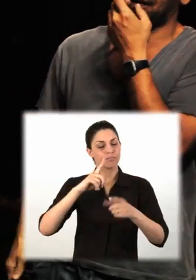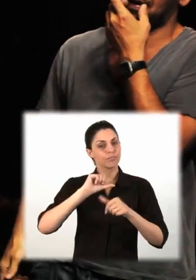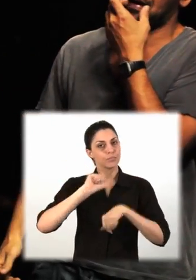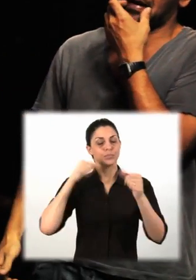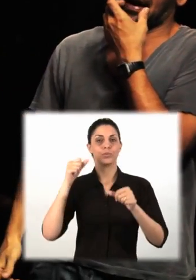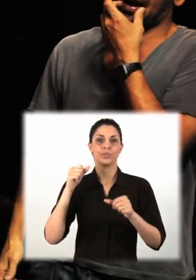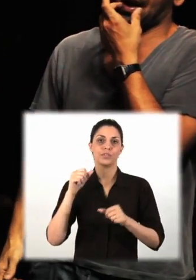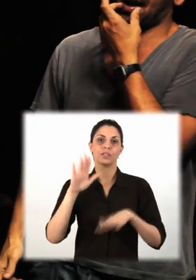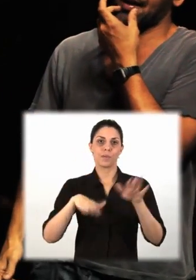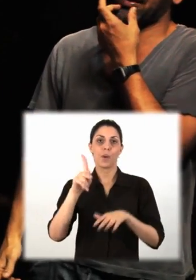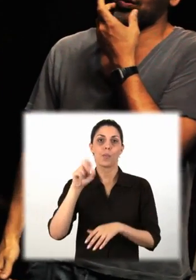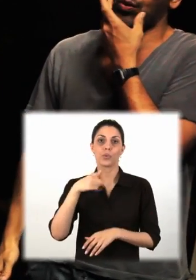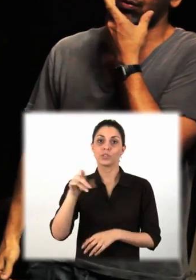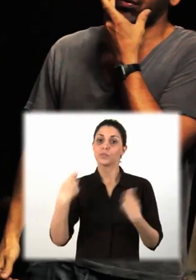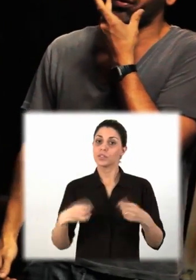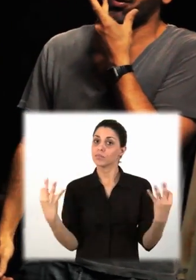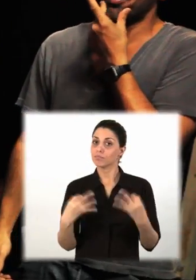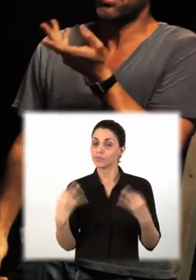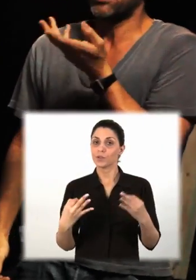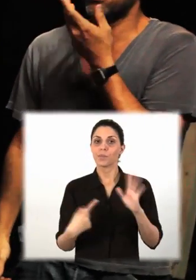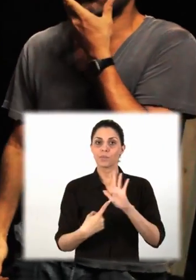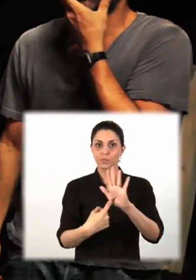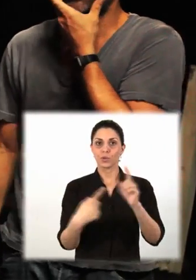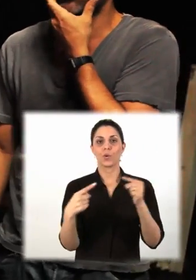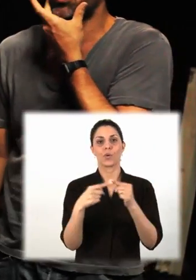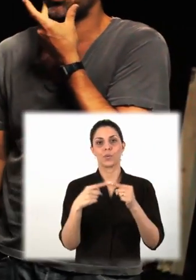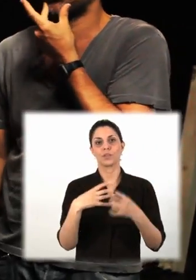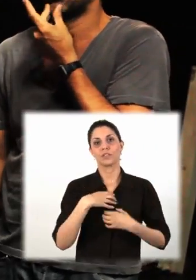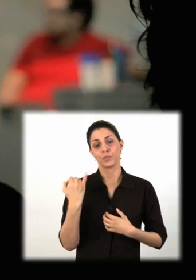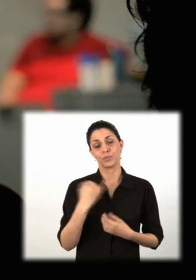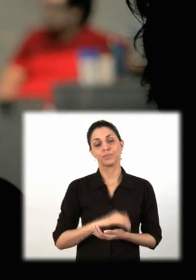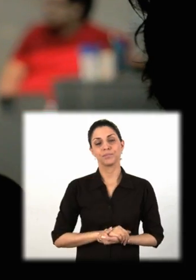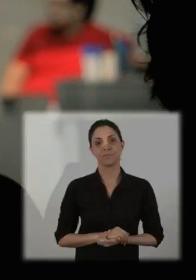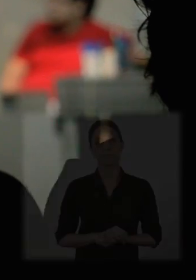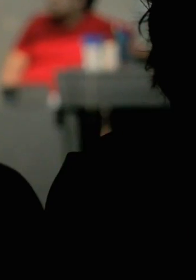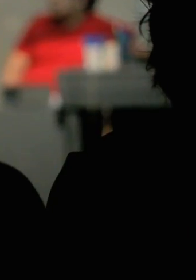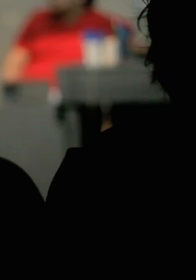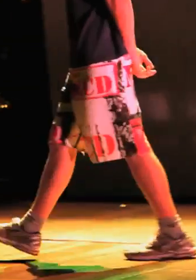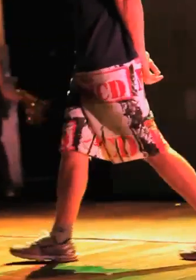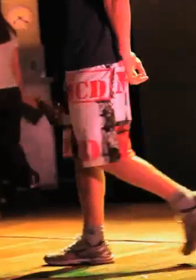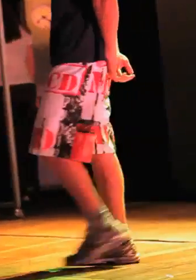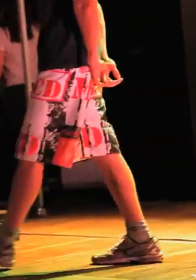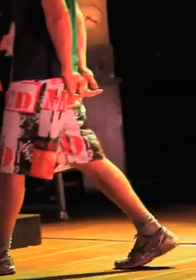significado. É esse que é o jogo interessante da interpretação do ator.